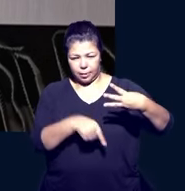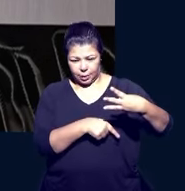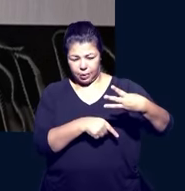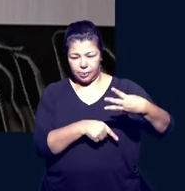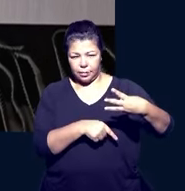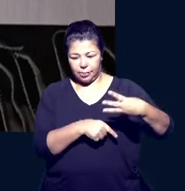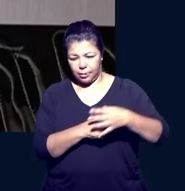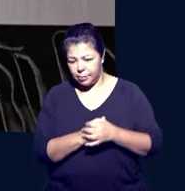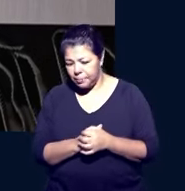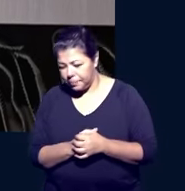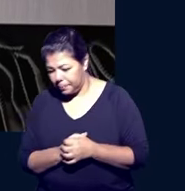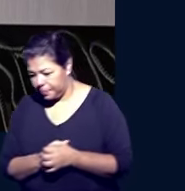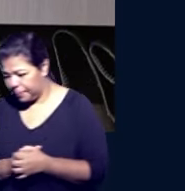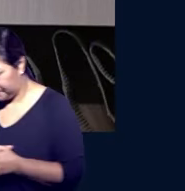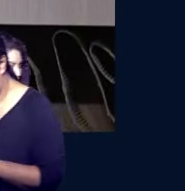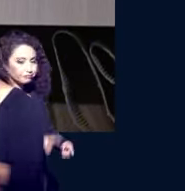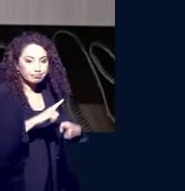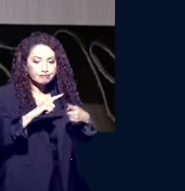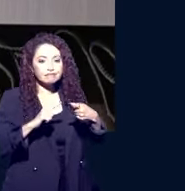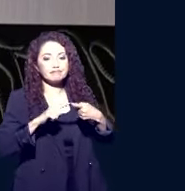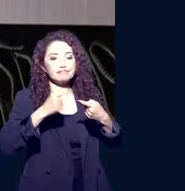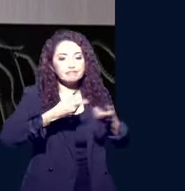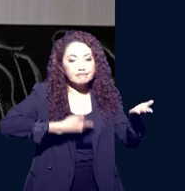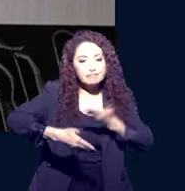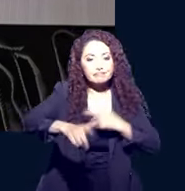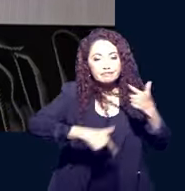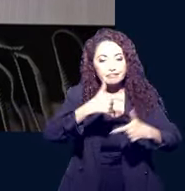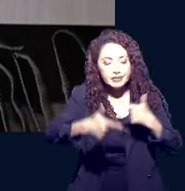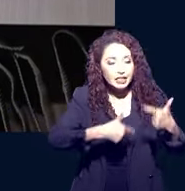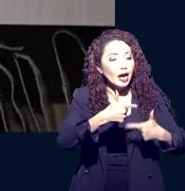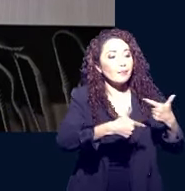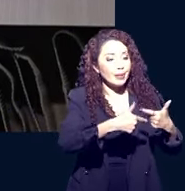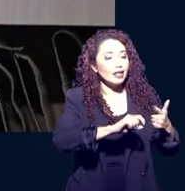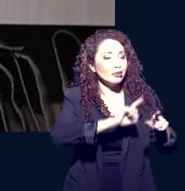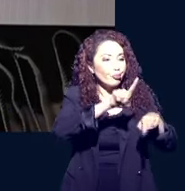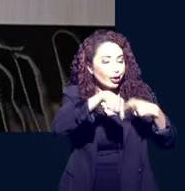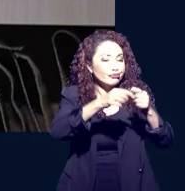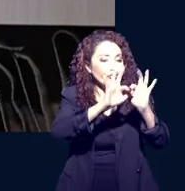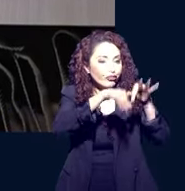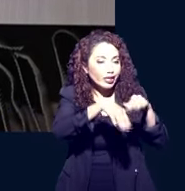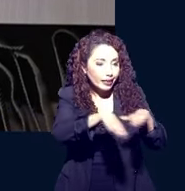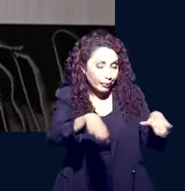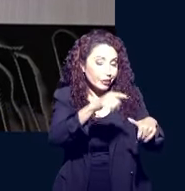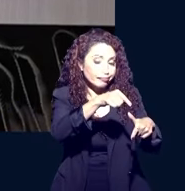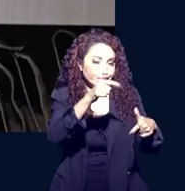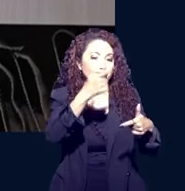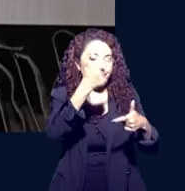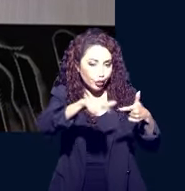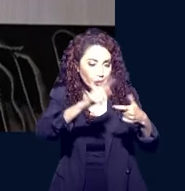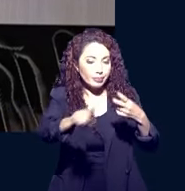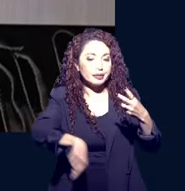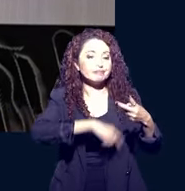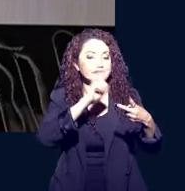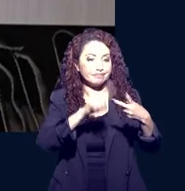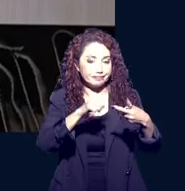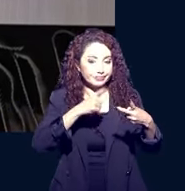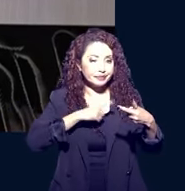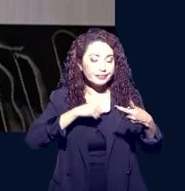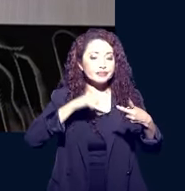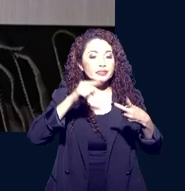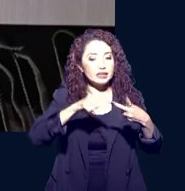trabalho no Brasil só se sabe o curo de uma relação de trabalho depois que ela termina e esse é um problema nós temos uma